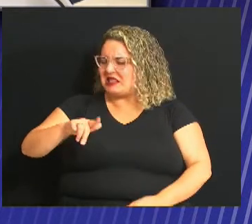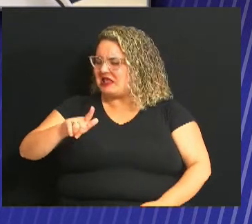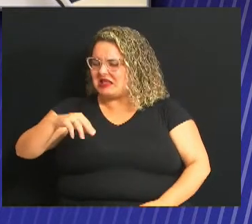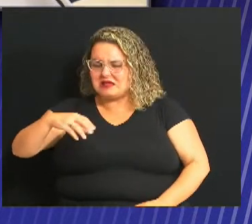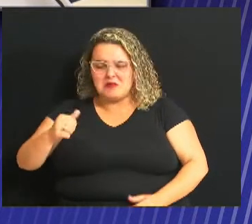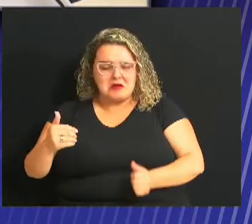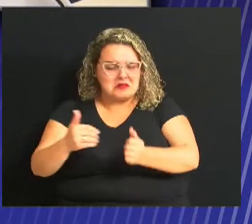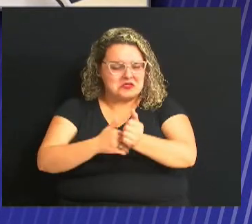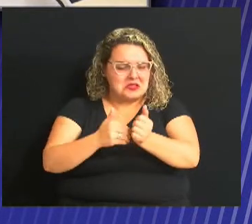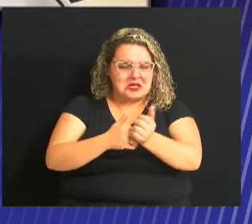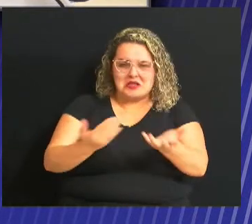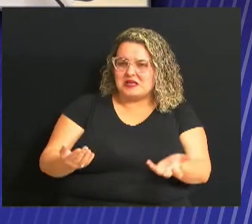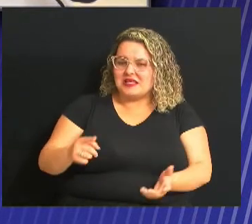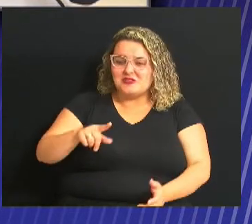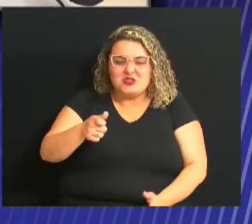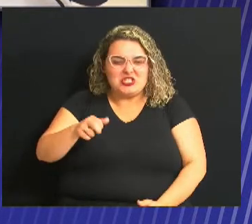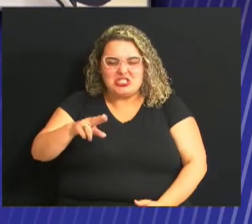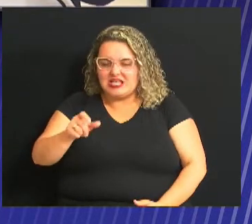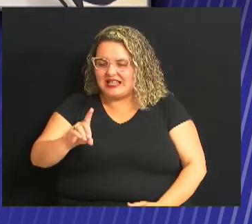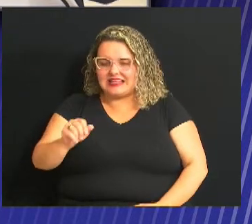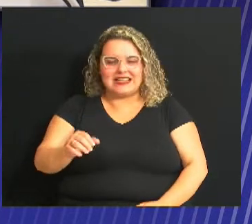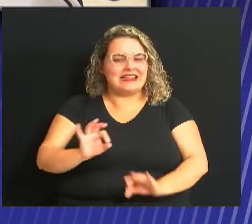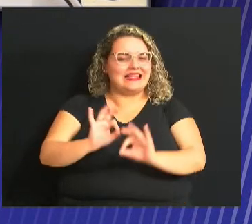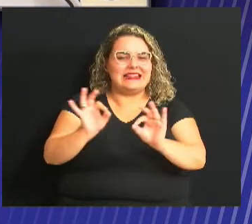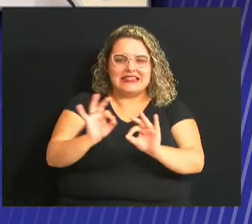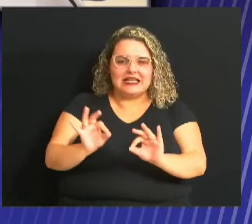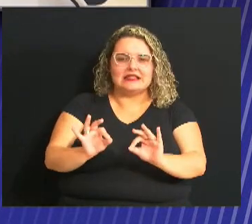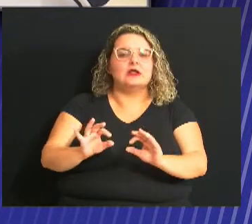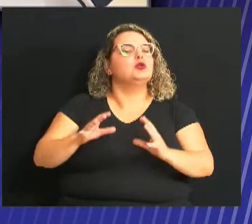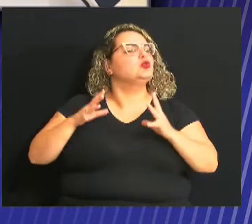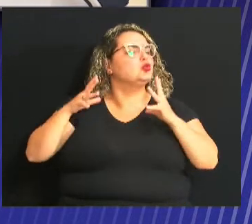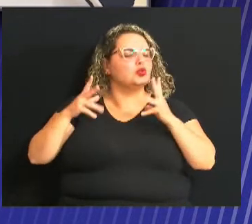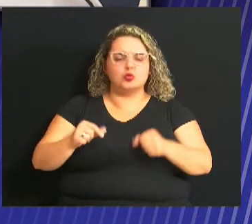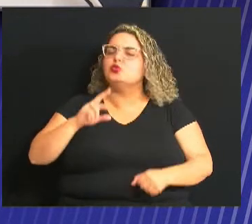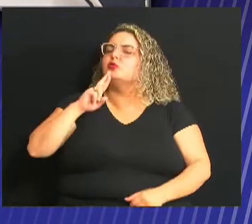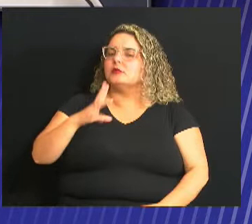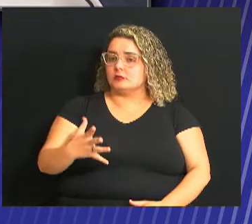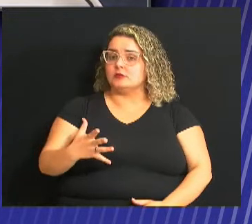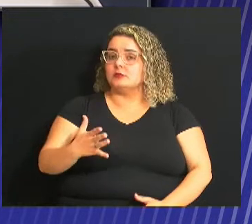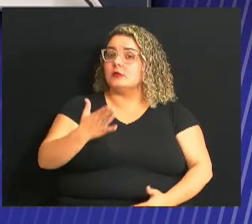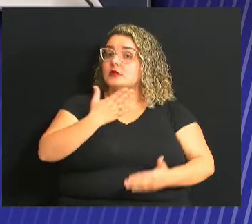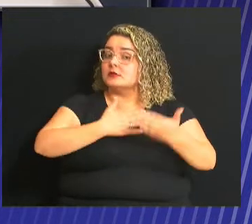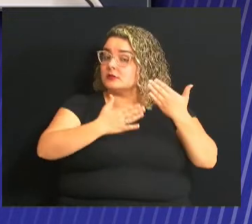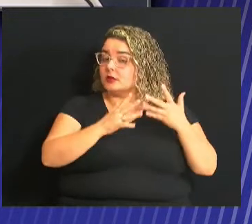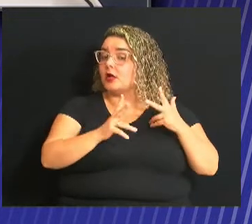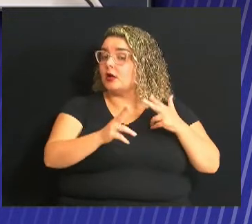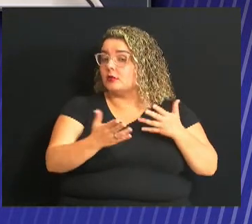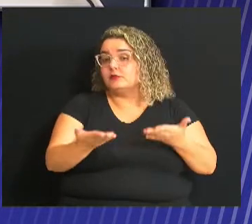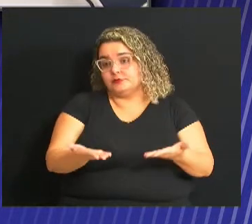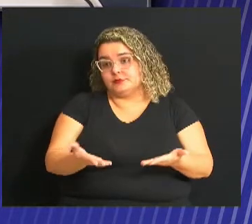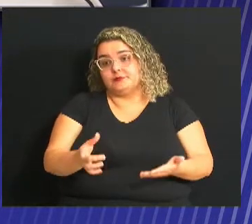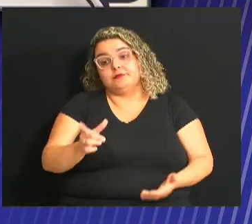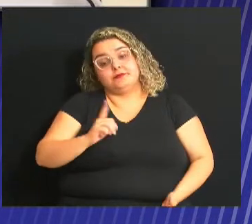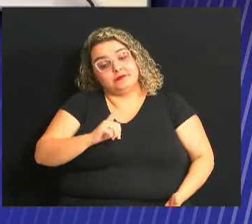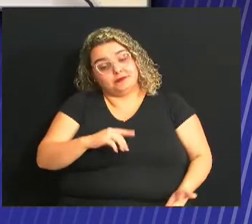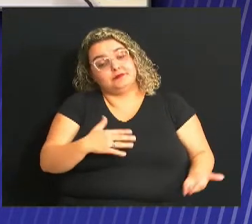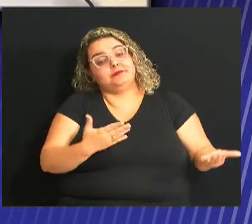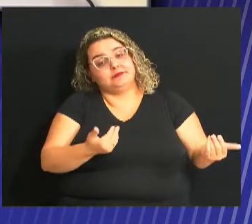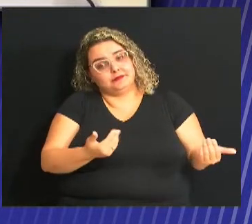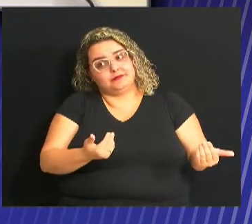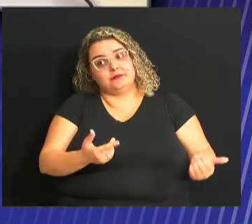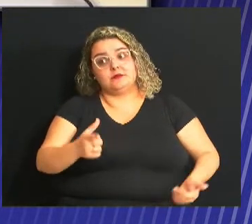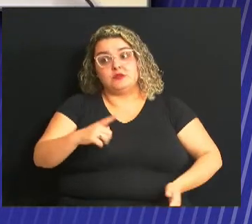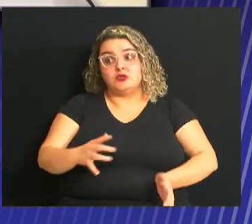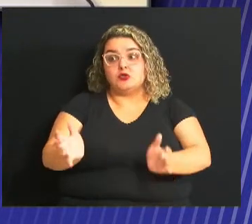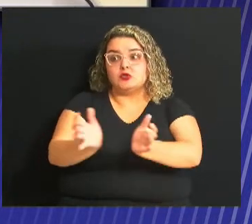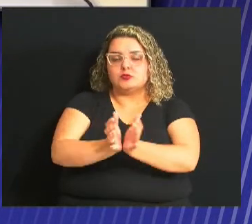desvendar. Mas, naquela época, como hoje, sempre há jovens. E, naquela época, havia um grupo de